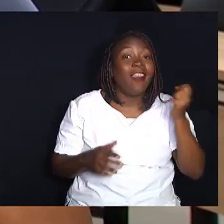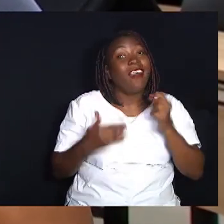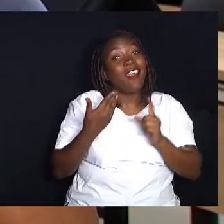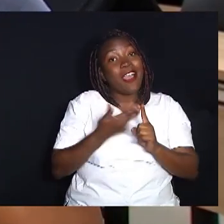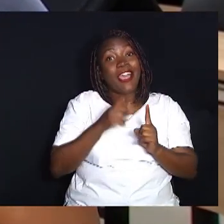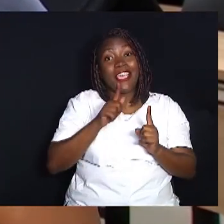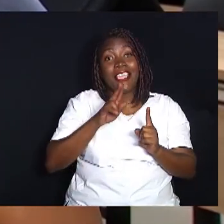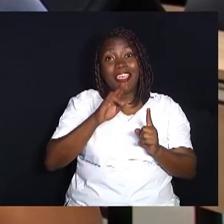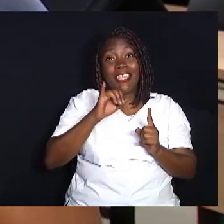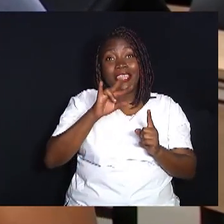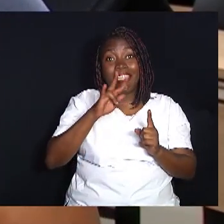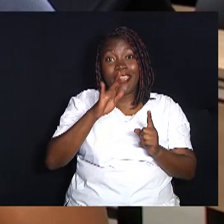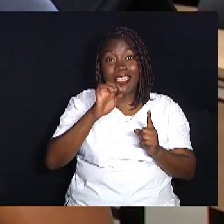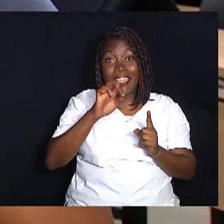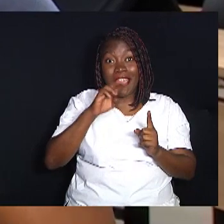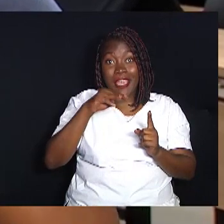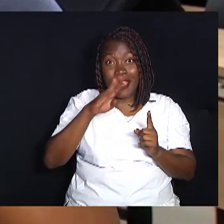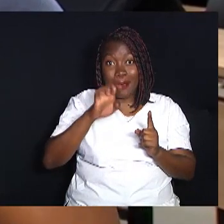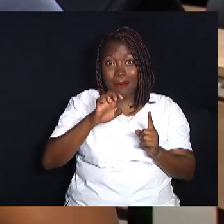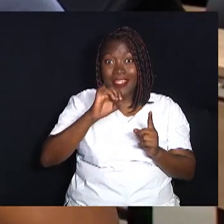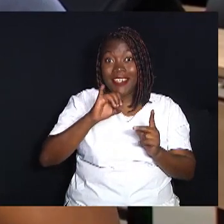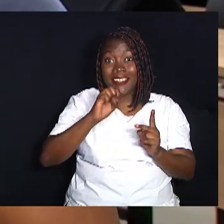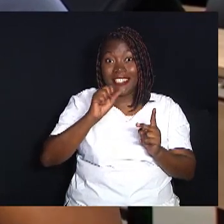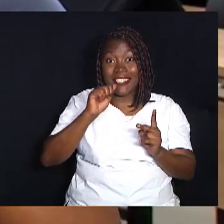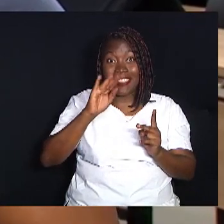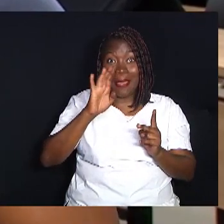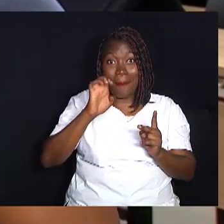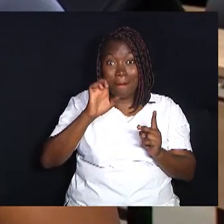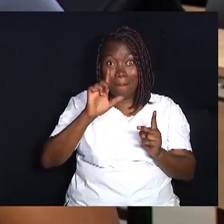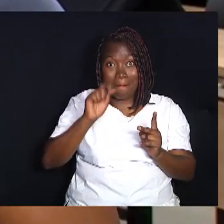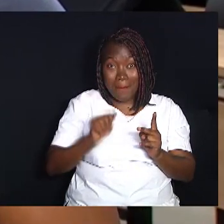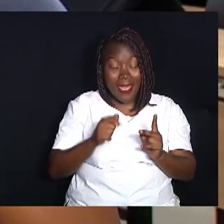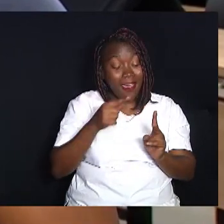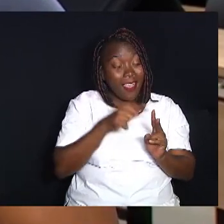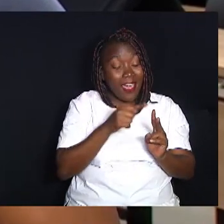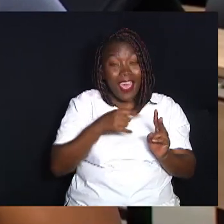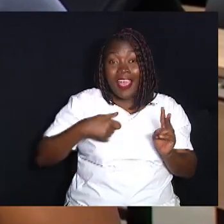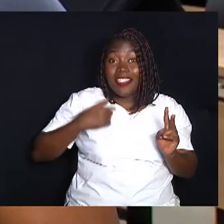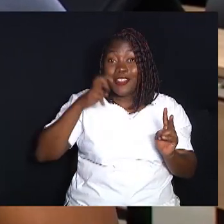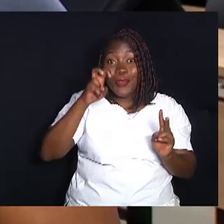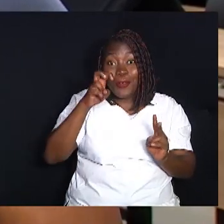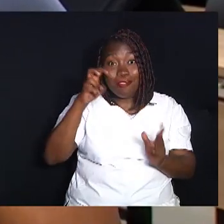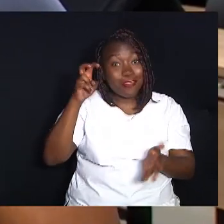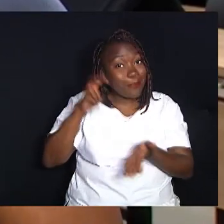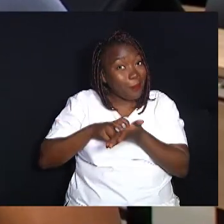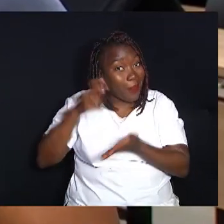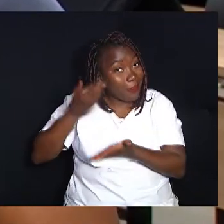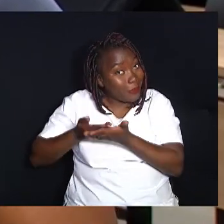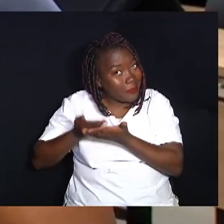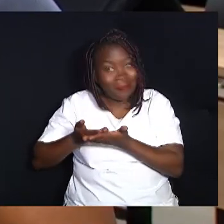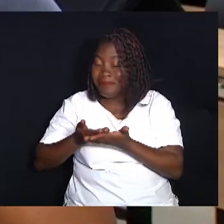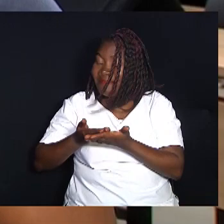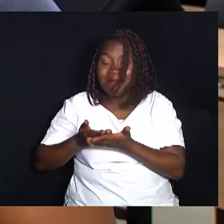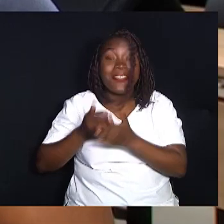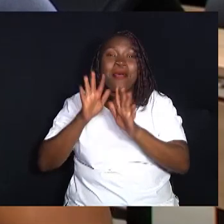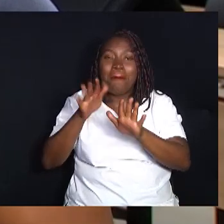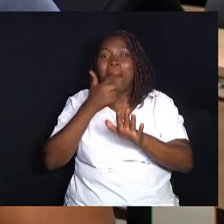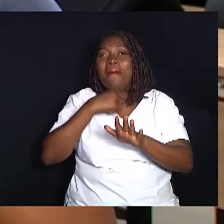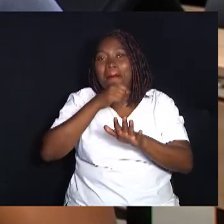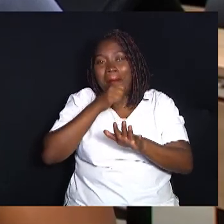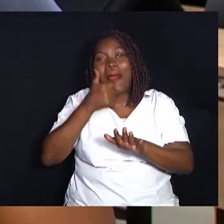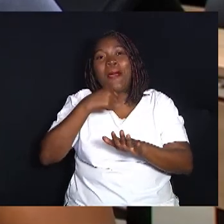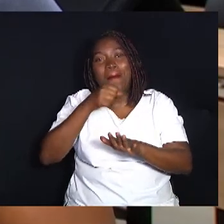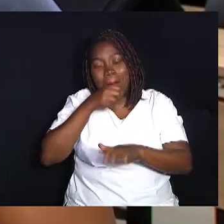da Isabela. O garotinho de apenas 5 anos nem é do turno da manhã, mas os pais fizeram questão de trazê-los